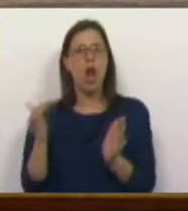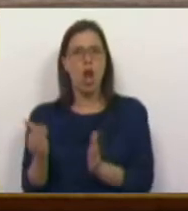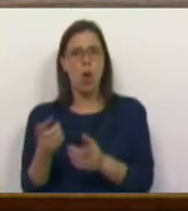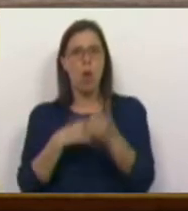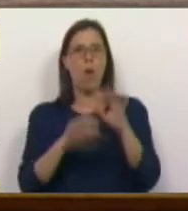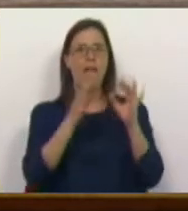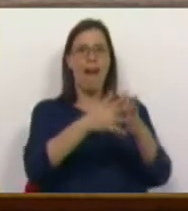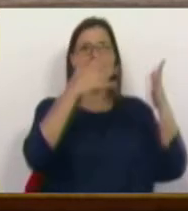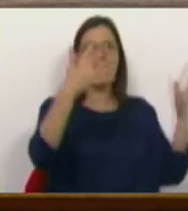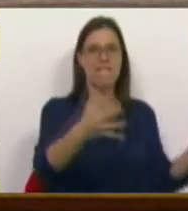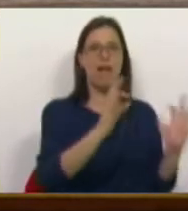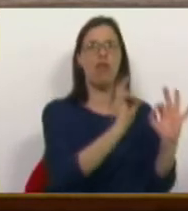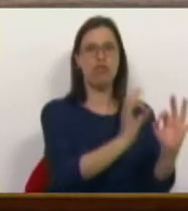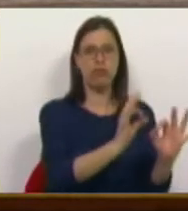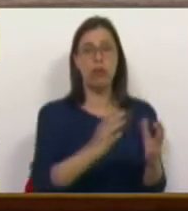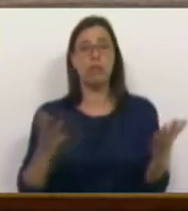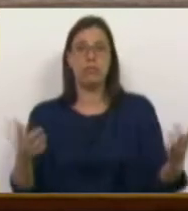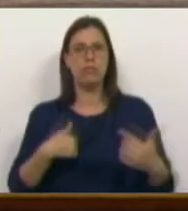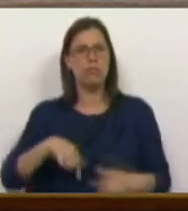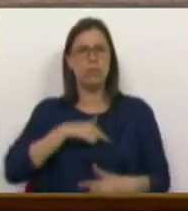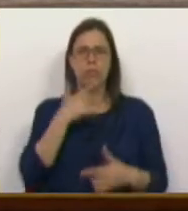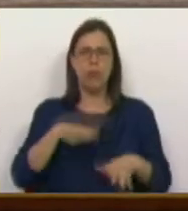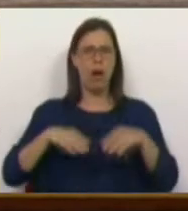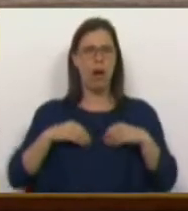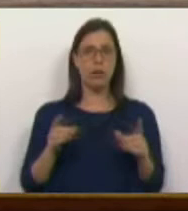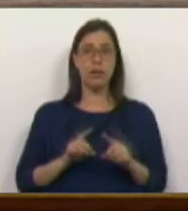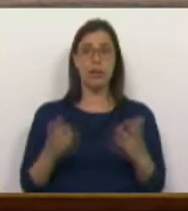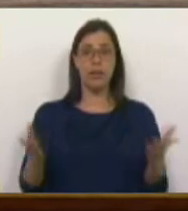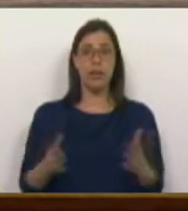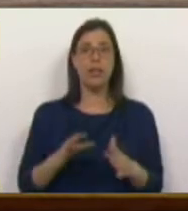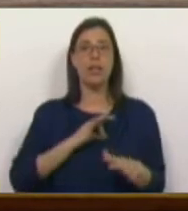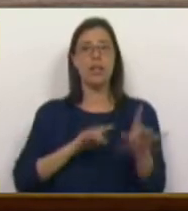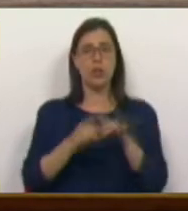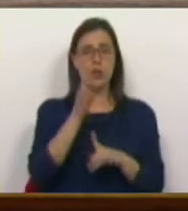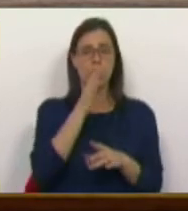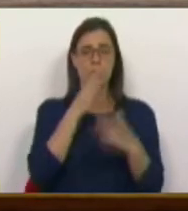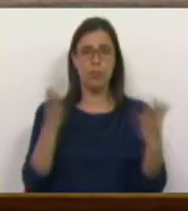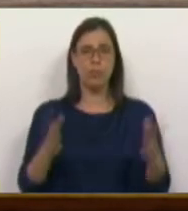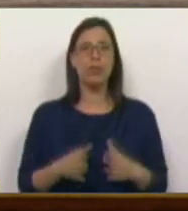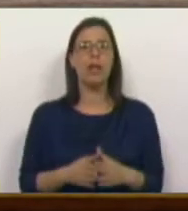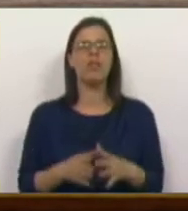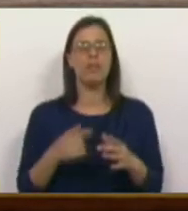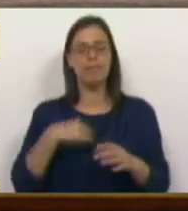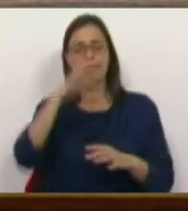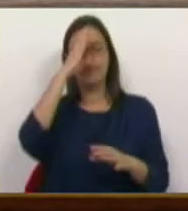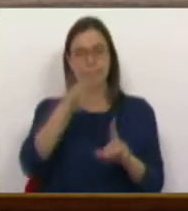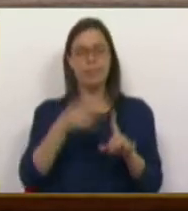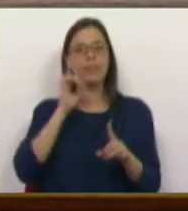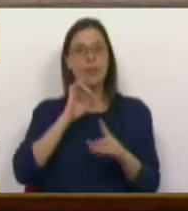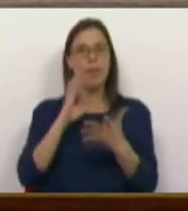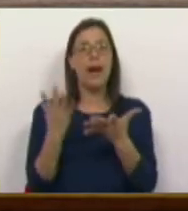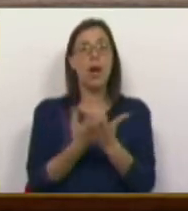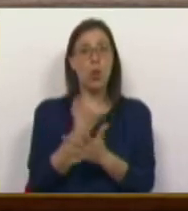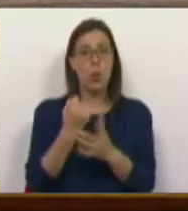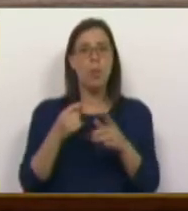em benefício dos maiores e que, por isso, não podemos aceitar. Senhoras e senhores deputados, sabemos que importa